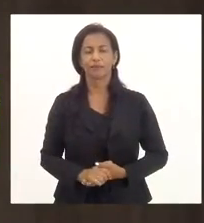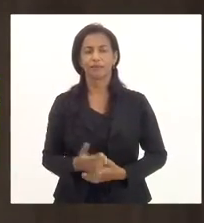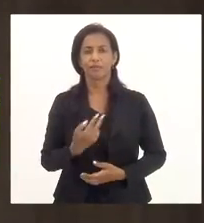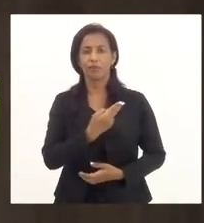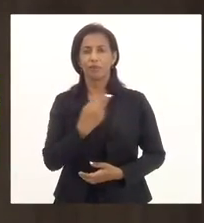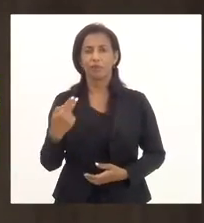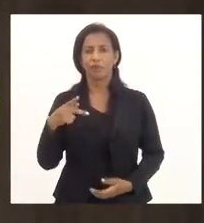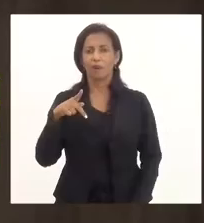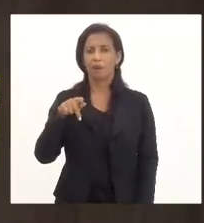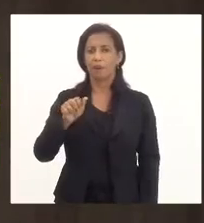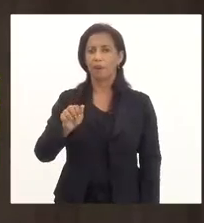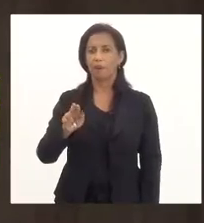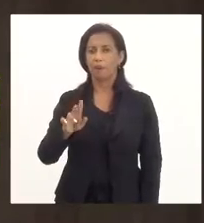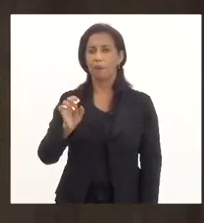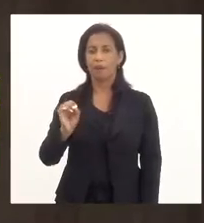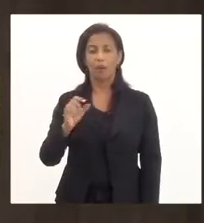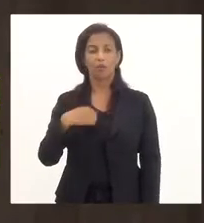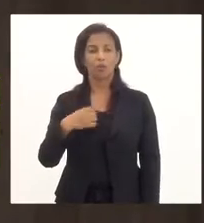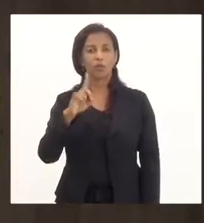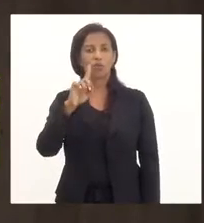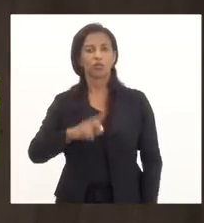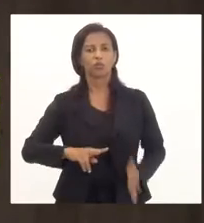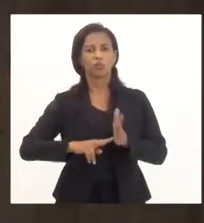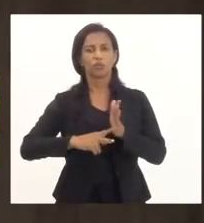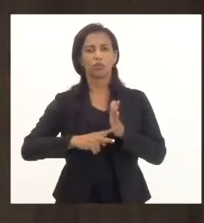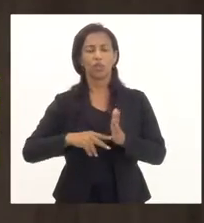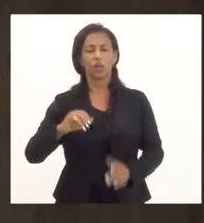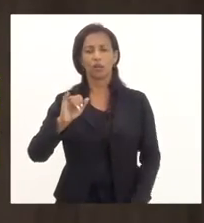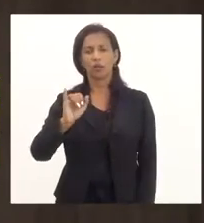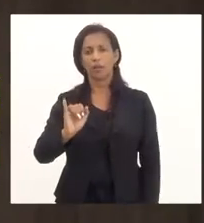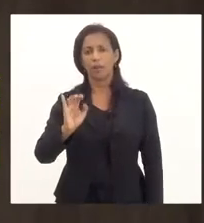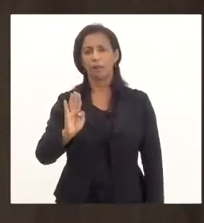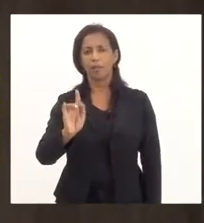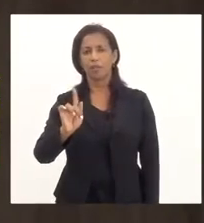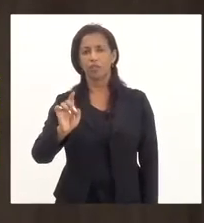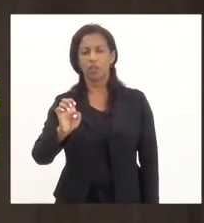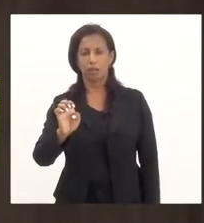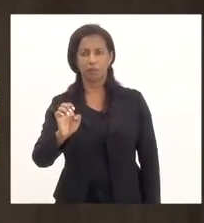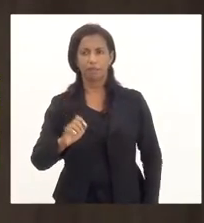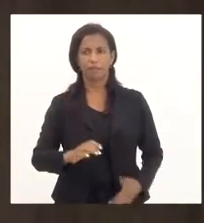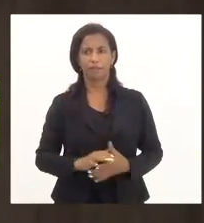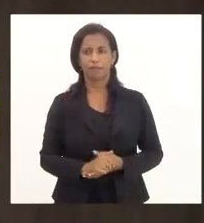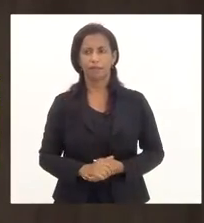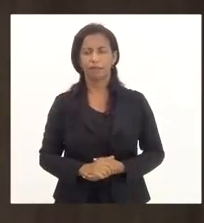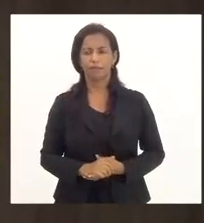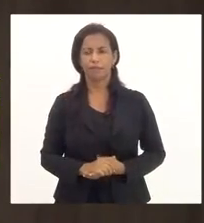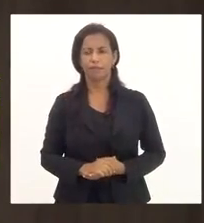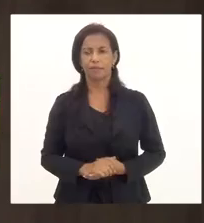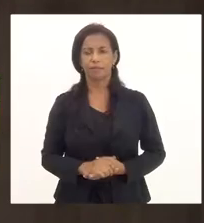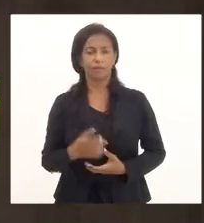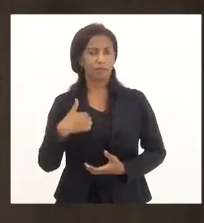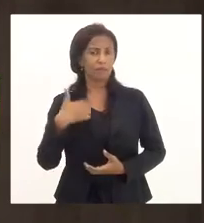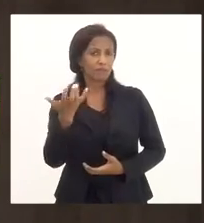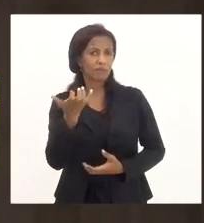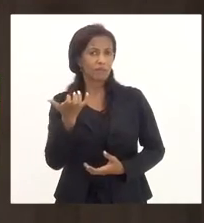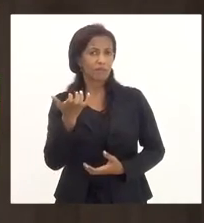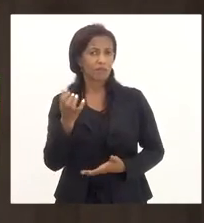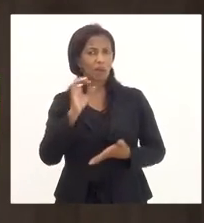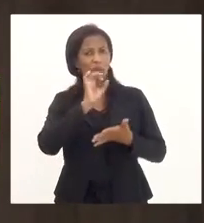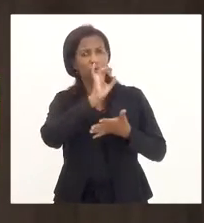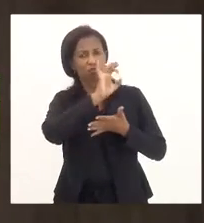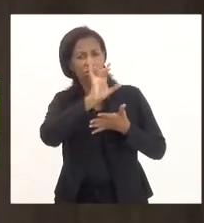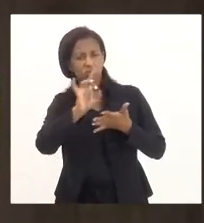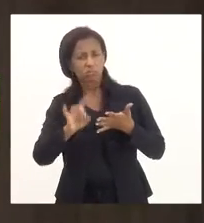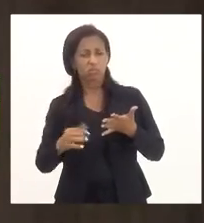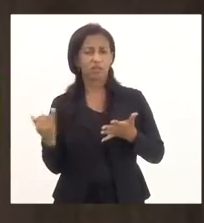meu nome é Paulo Lindsay o seu diretor do sindicato do IBGE sou da Auditoria Cidadã da dívida e eu queria colocar alguns elementos